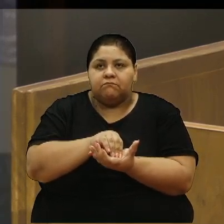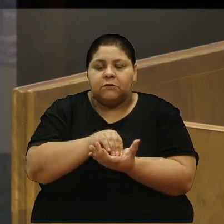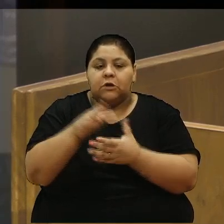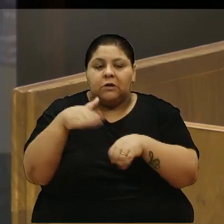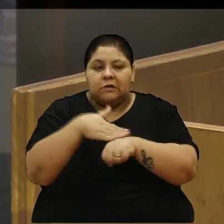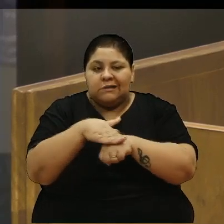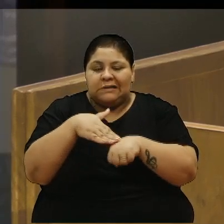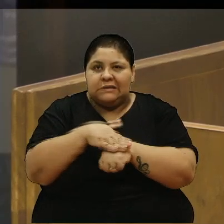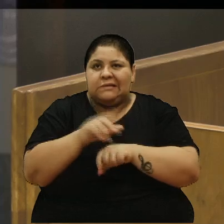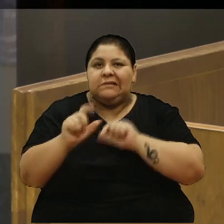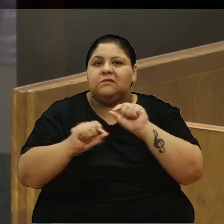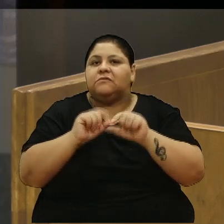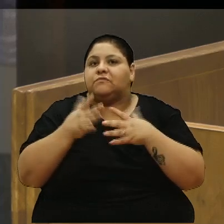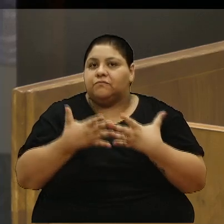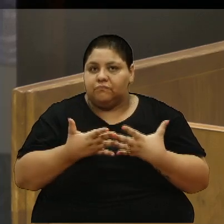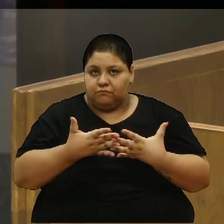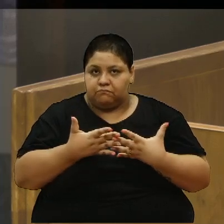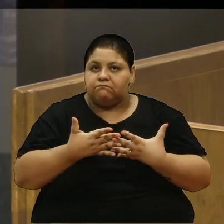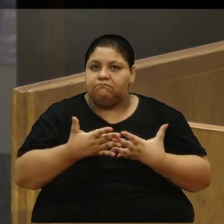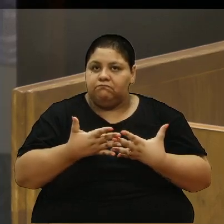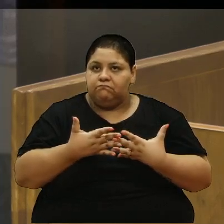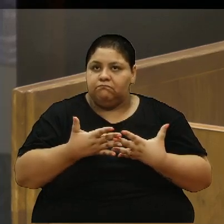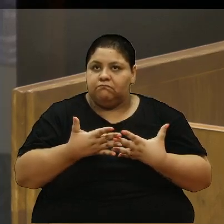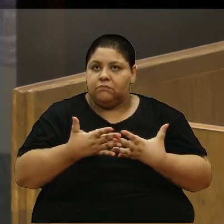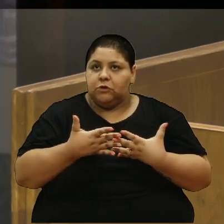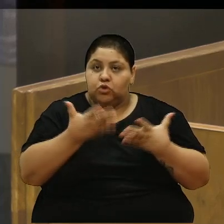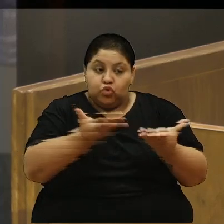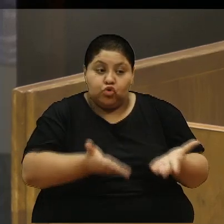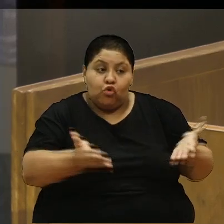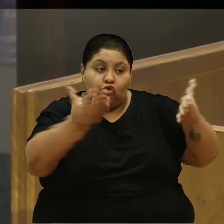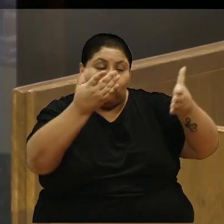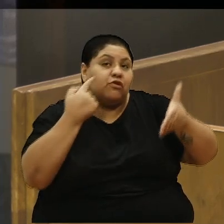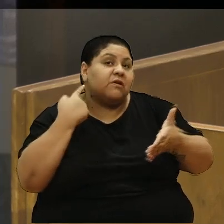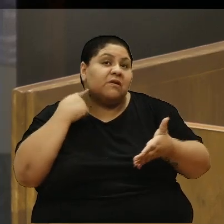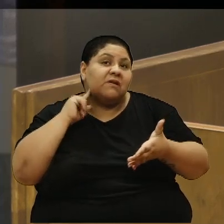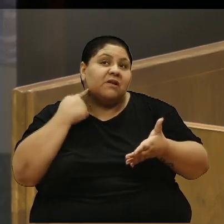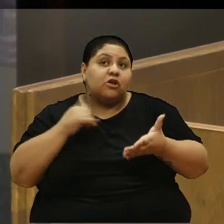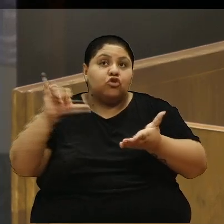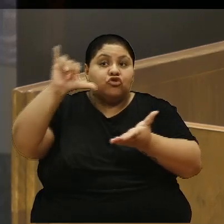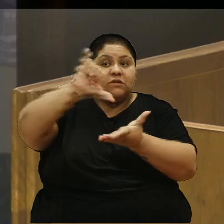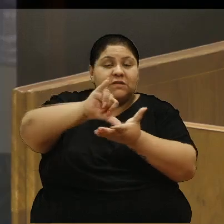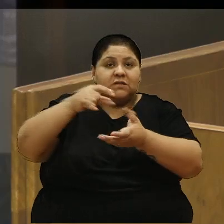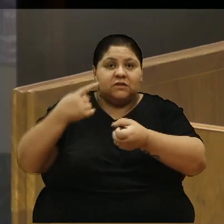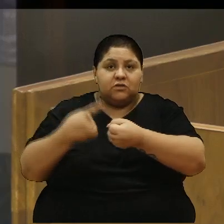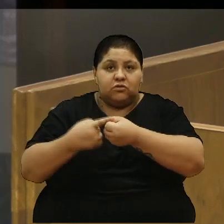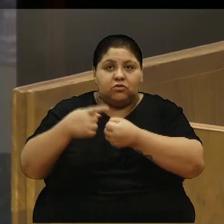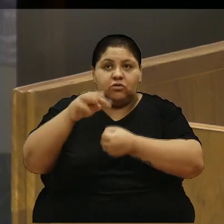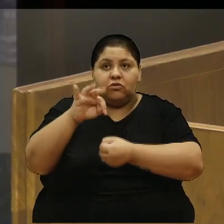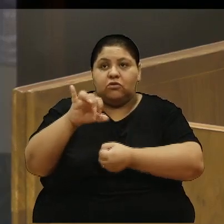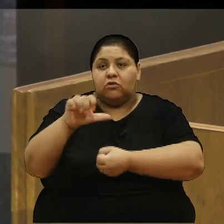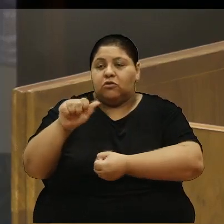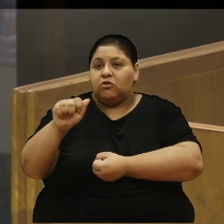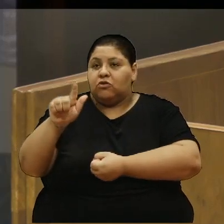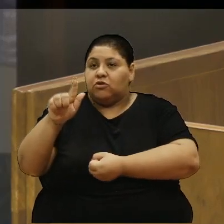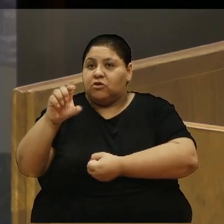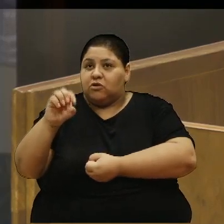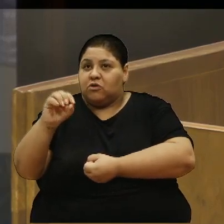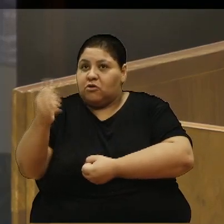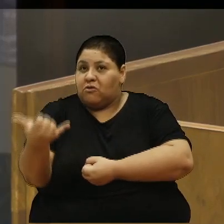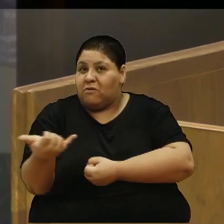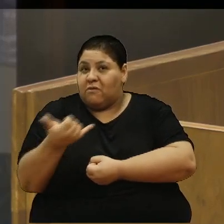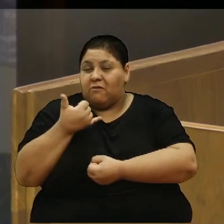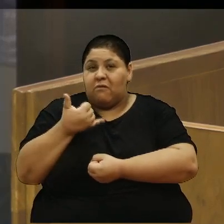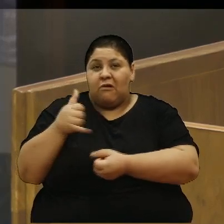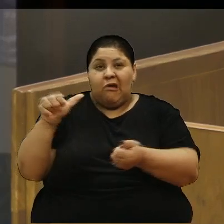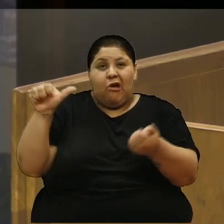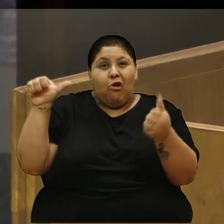conversar sobre a questão dos containers na parte central da cidade, que o Thiago me comentou que o pior lixo que